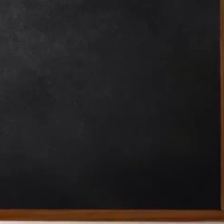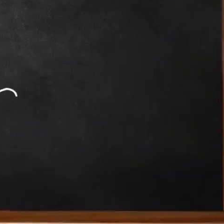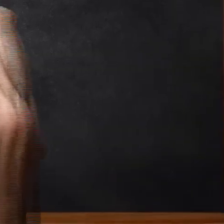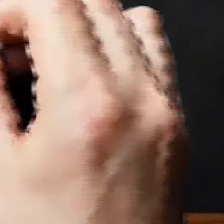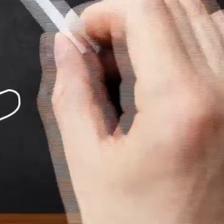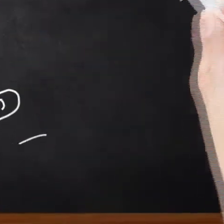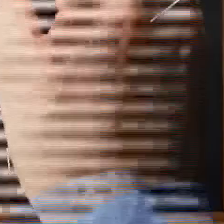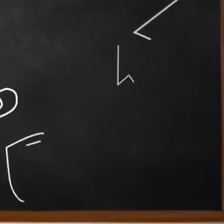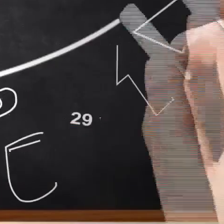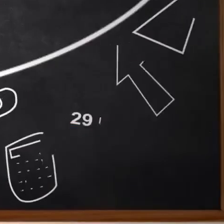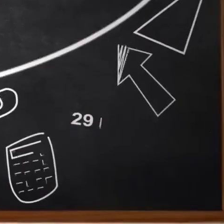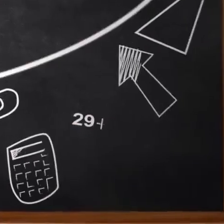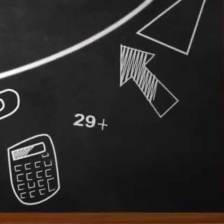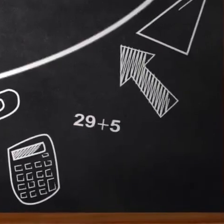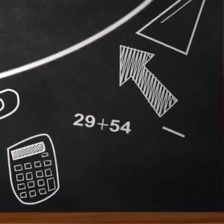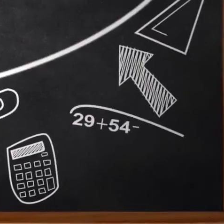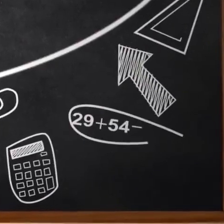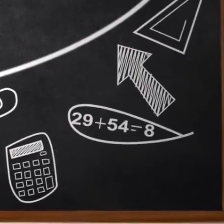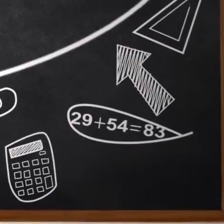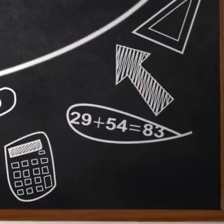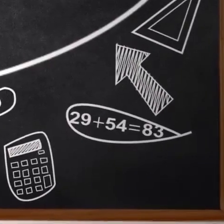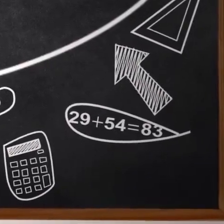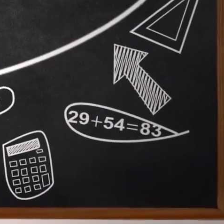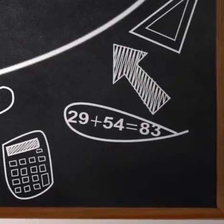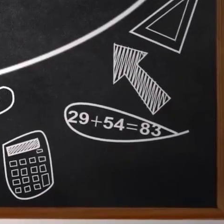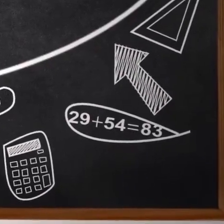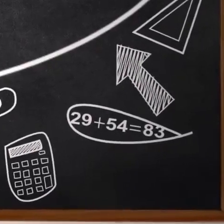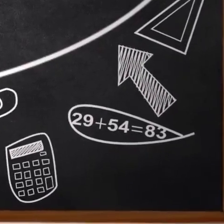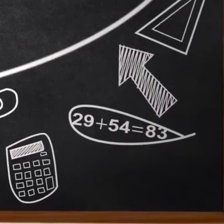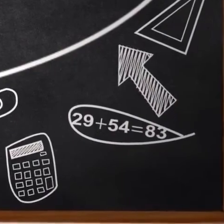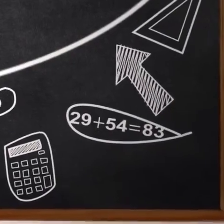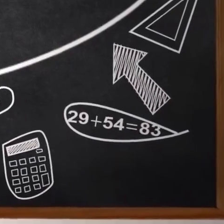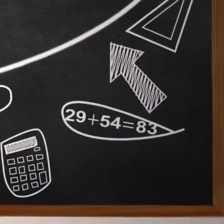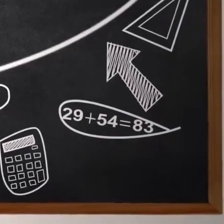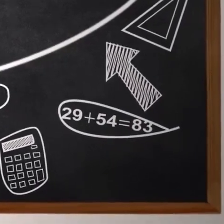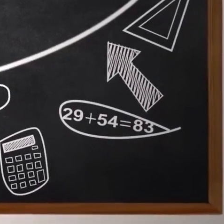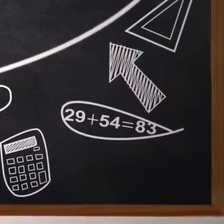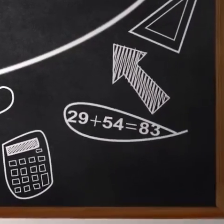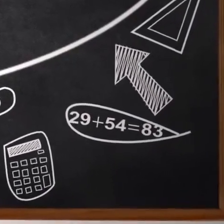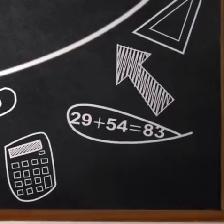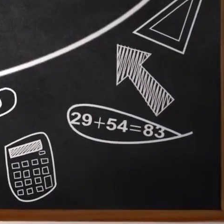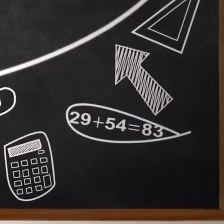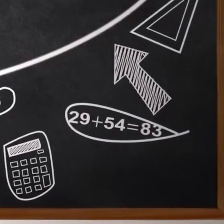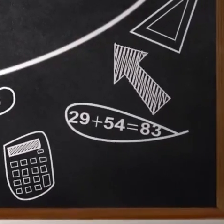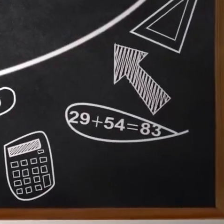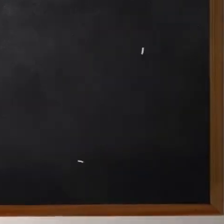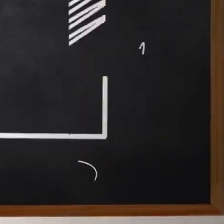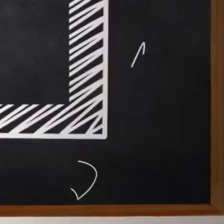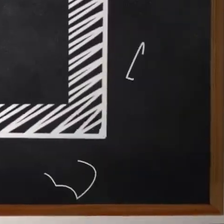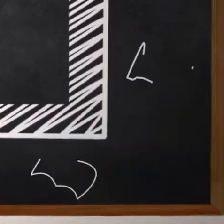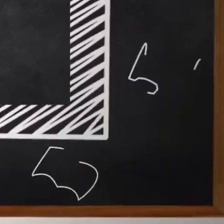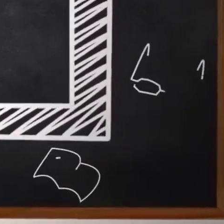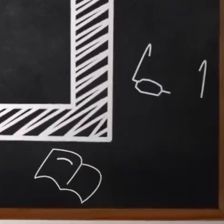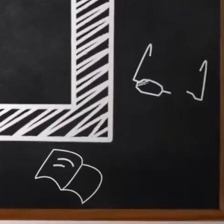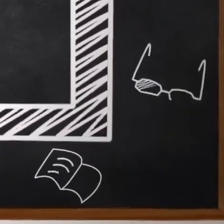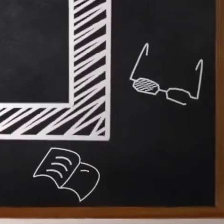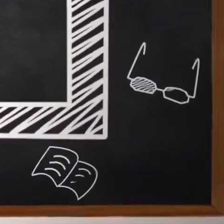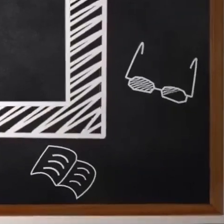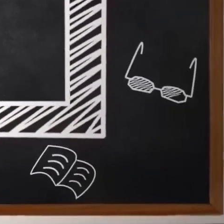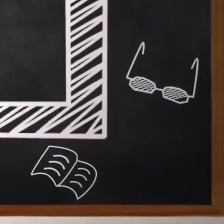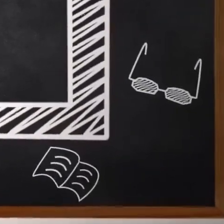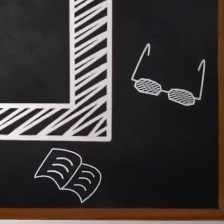também têm medo de denunciar. E como não há uma fiscalização, como eles saberão o que está acontecendo se não houver a denúncia, né? E Alguns